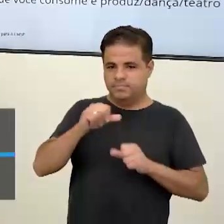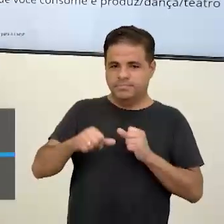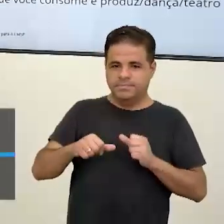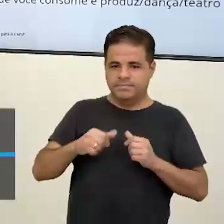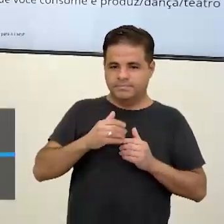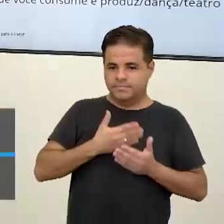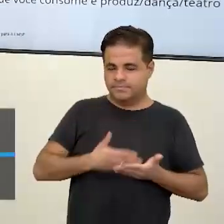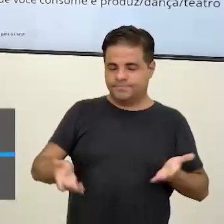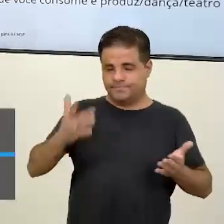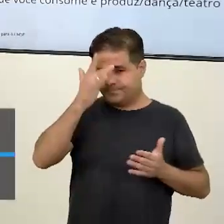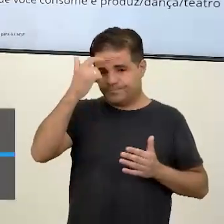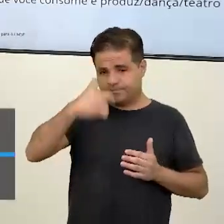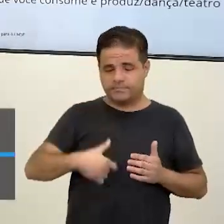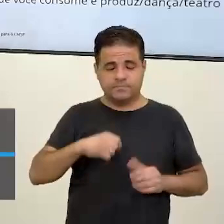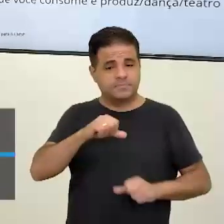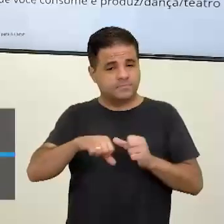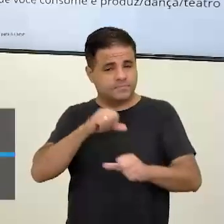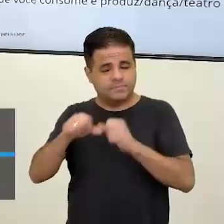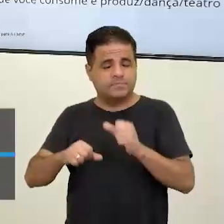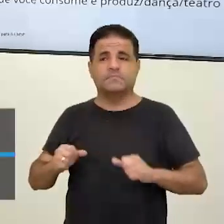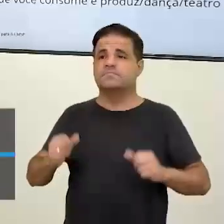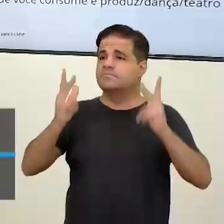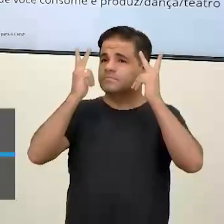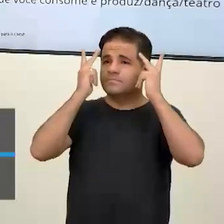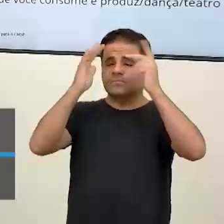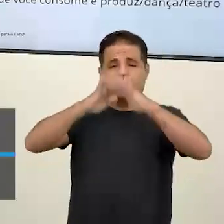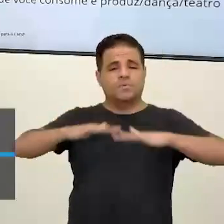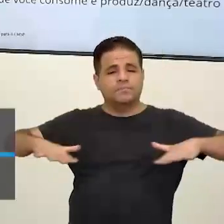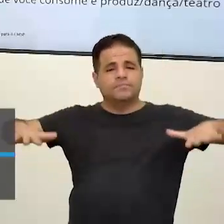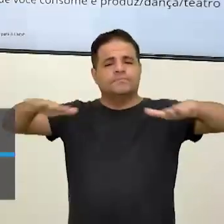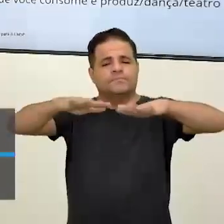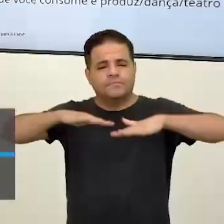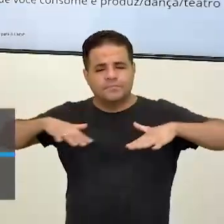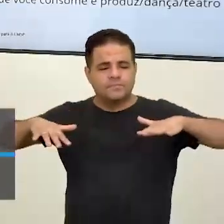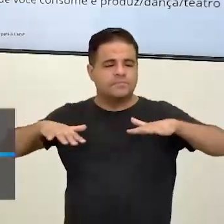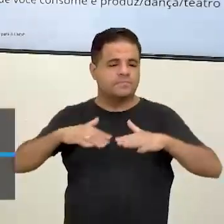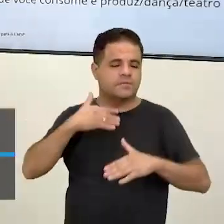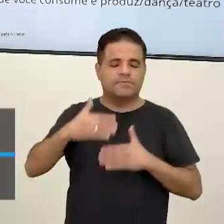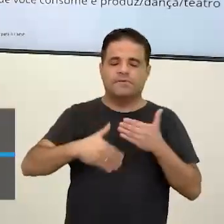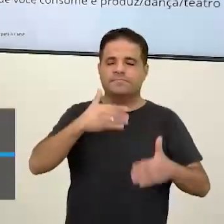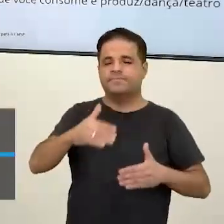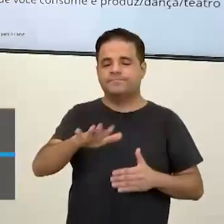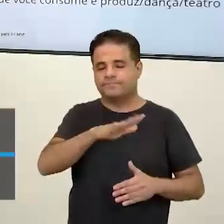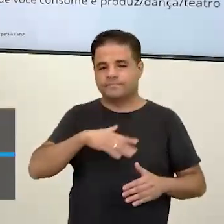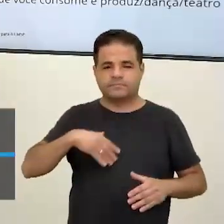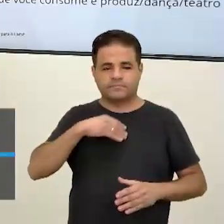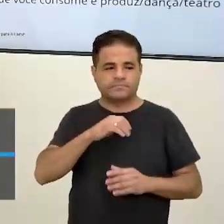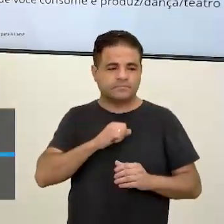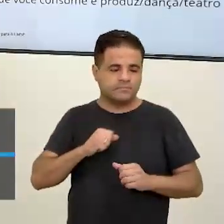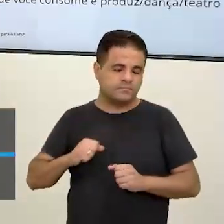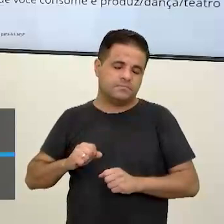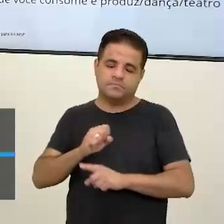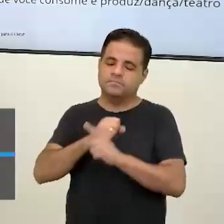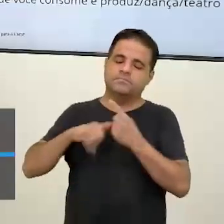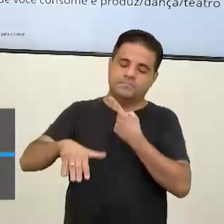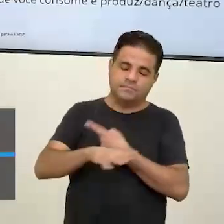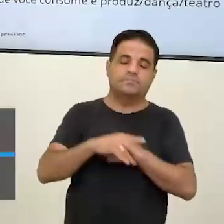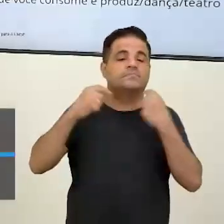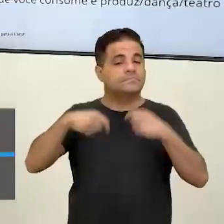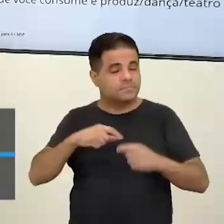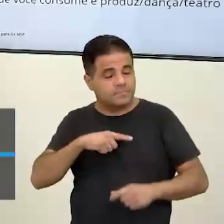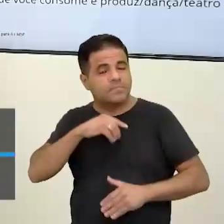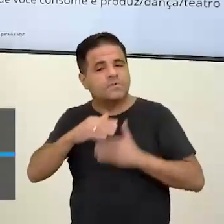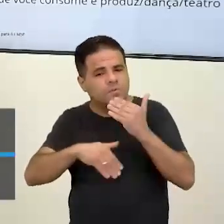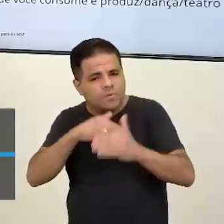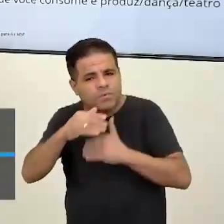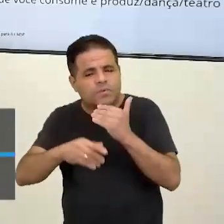como indivíduos que transformam a natureza, transformam a si e transformam a sociedade em que vivem, é necessário um